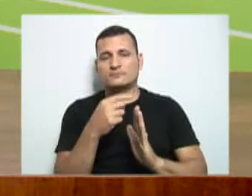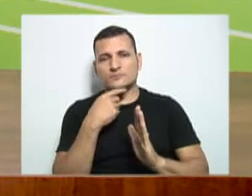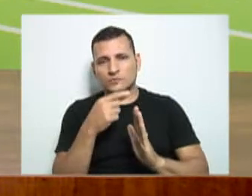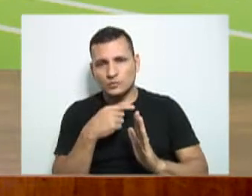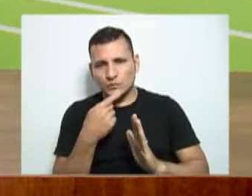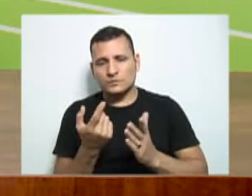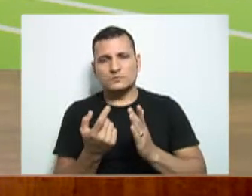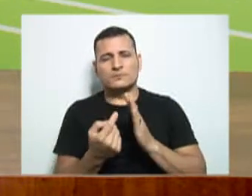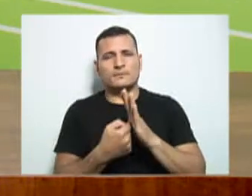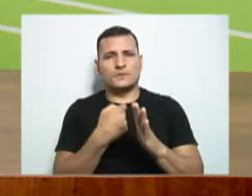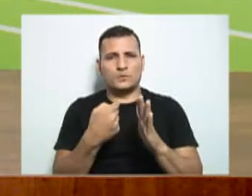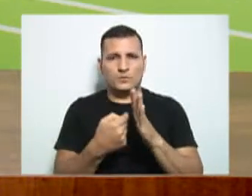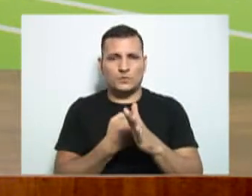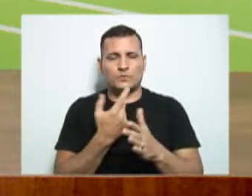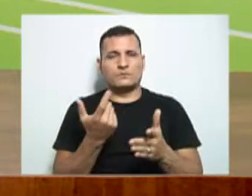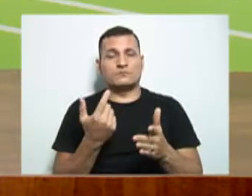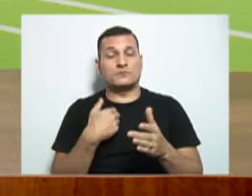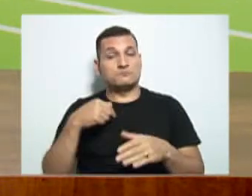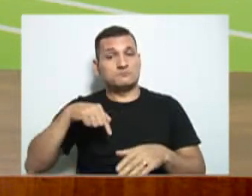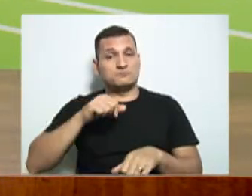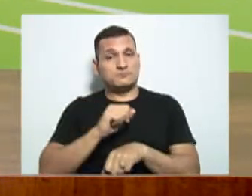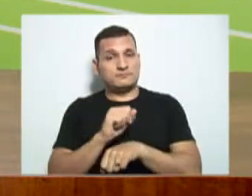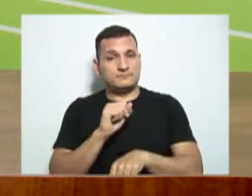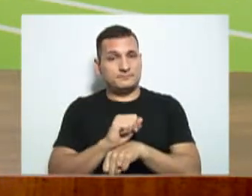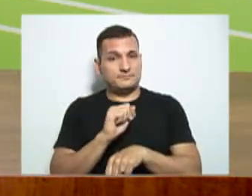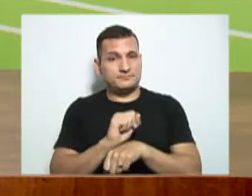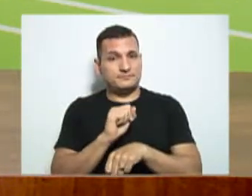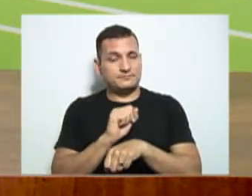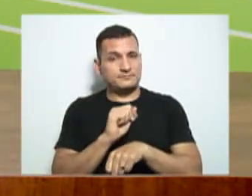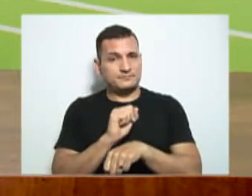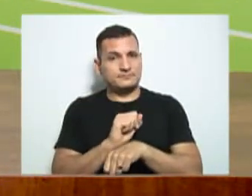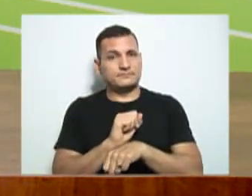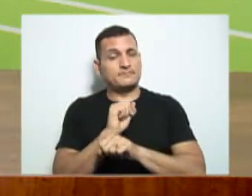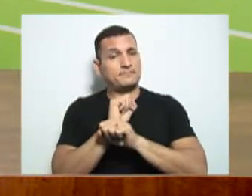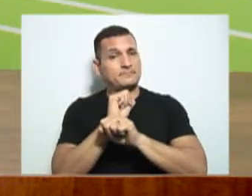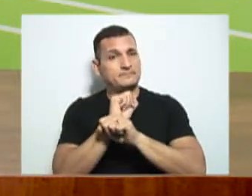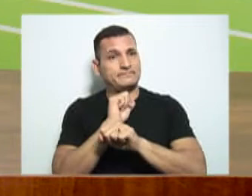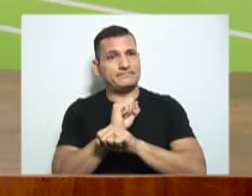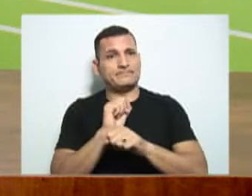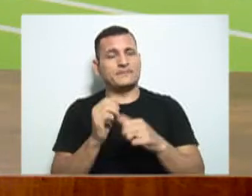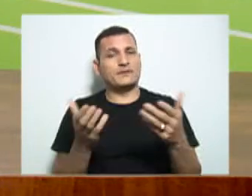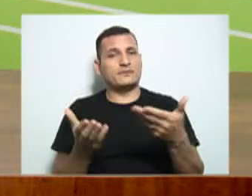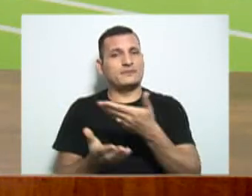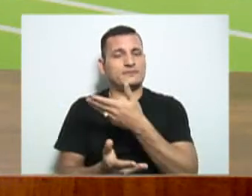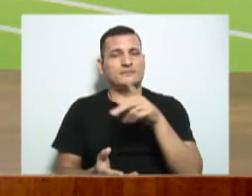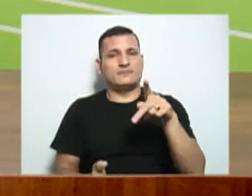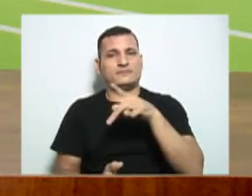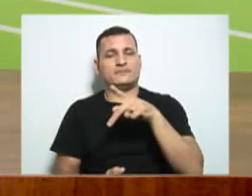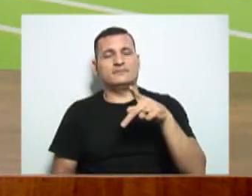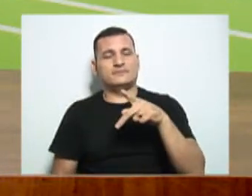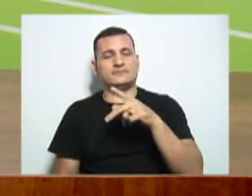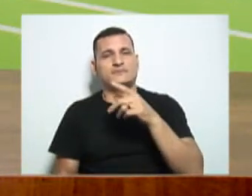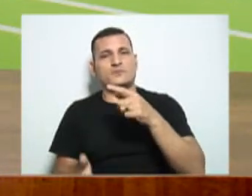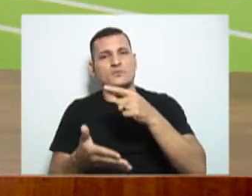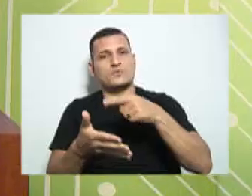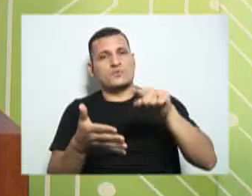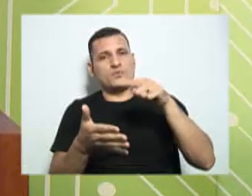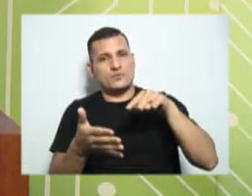nós estamos aqui aguardando, tá bom? Vamos agora passar para a professora Priscila para a correção das